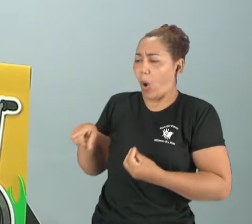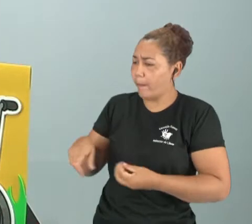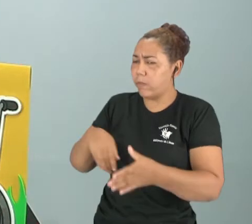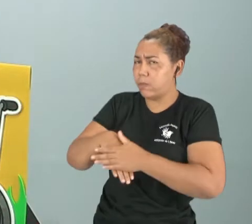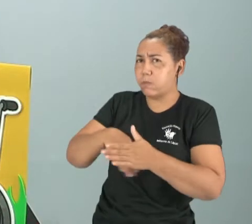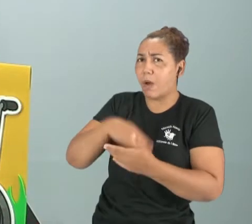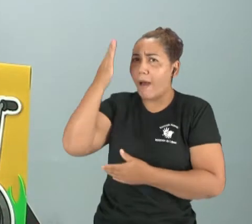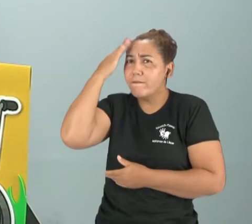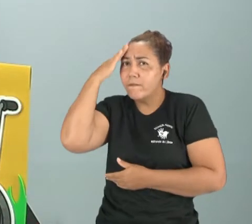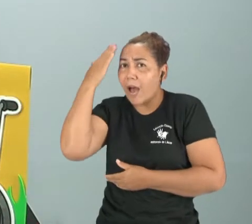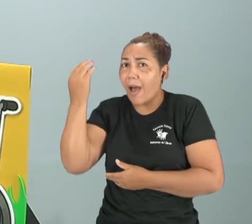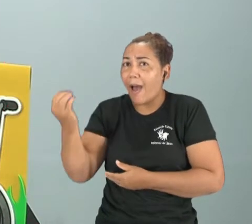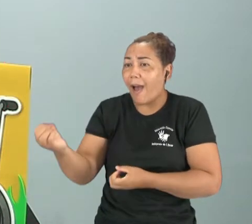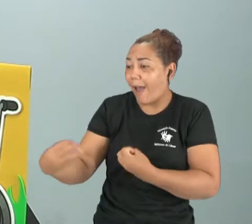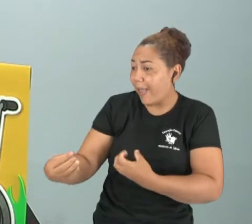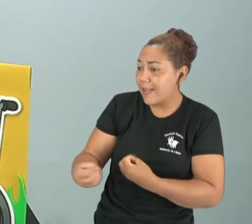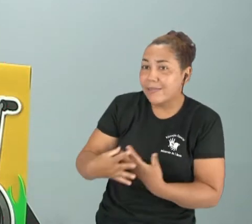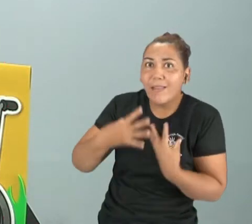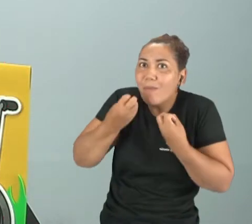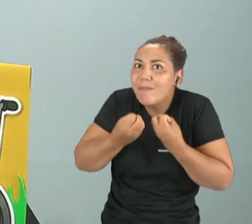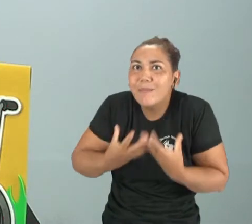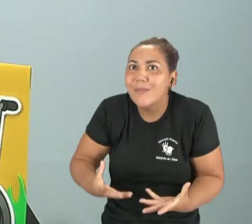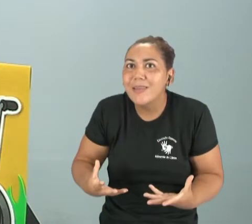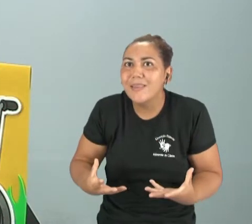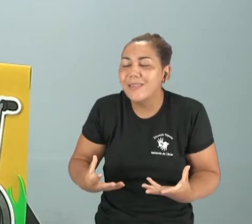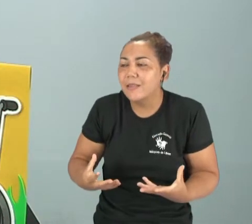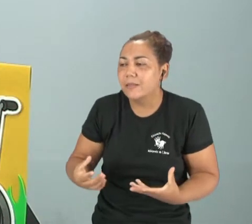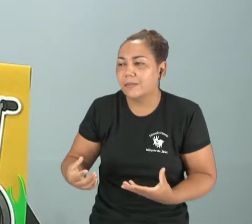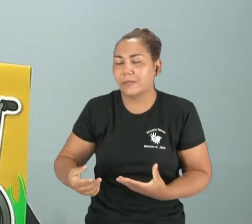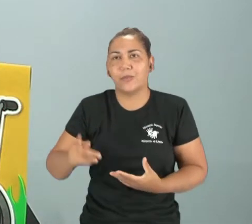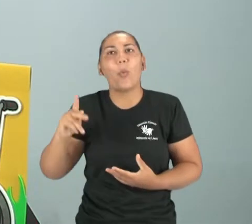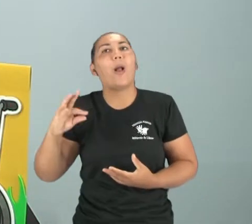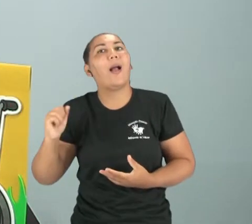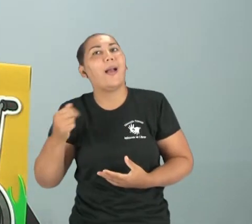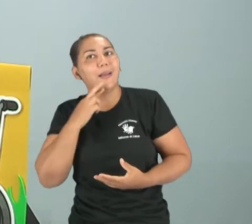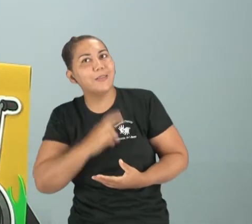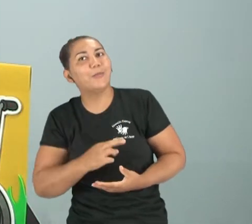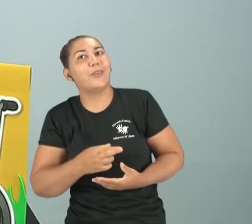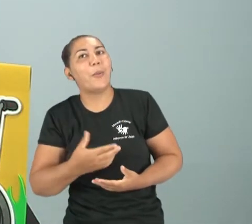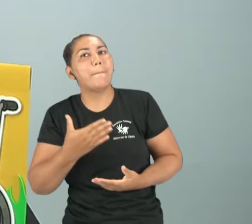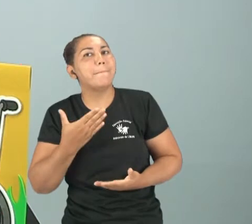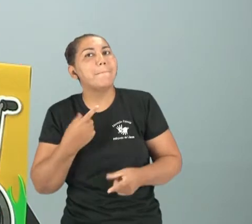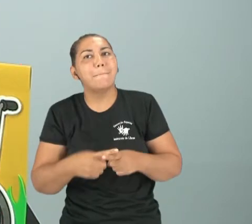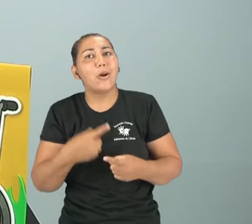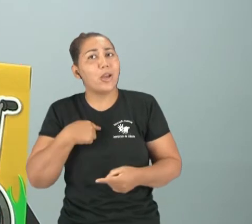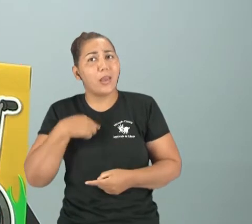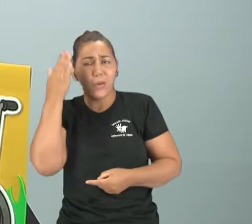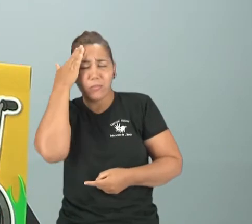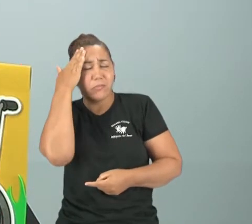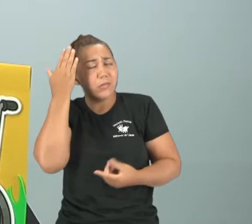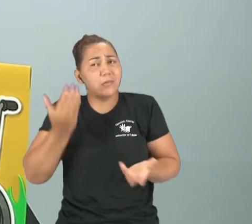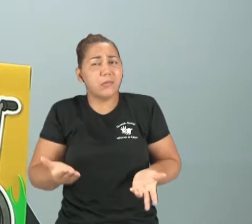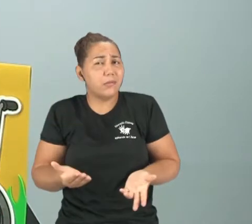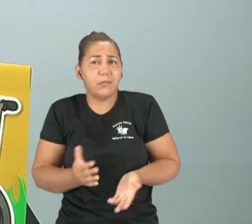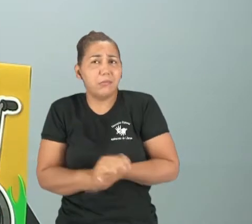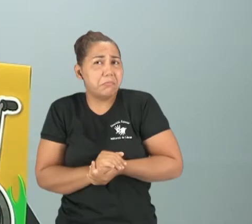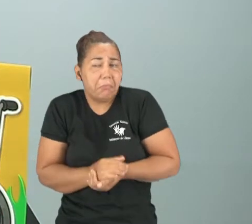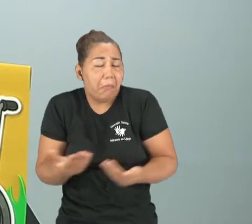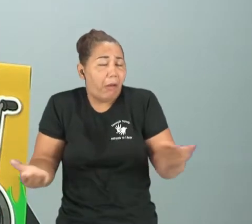sabe ensinar a gente aqui tão bem? Porque eu sei. Por que eu não poderia saber? E ele disse,